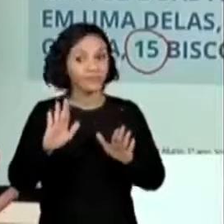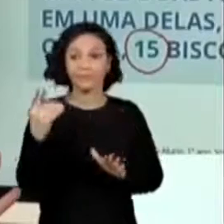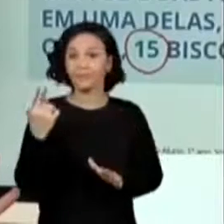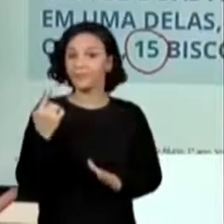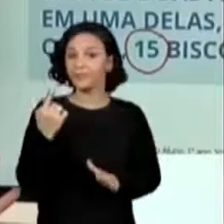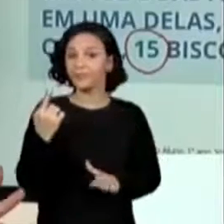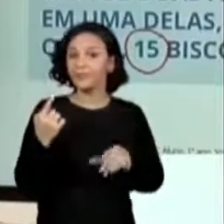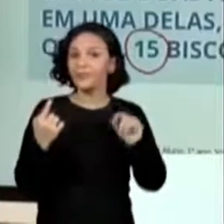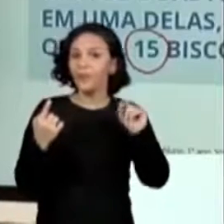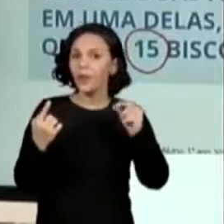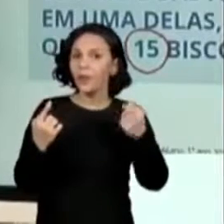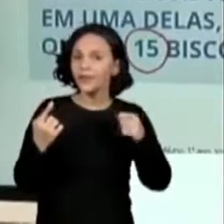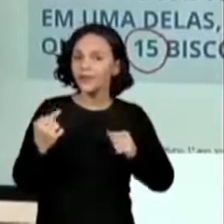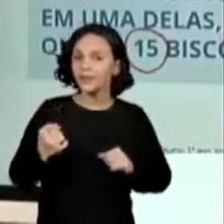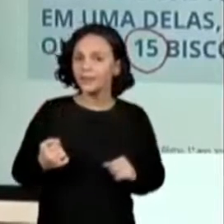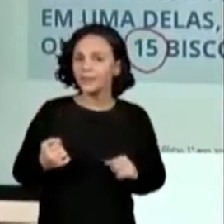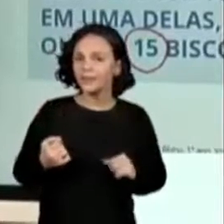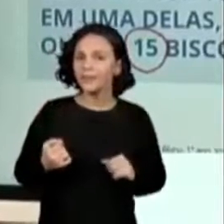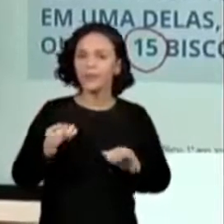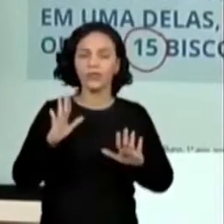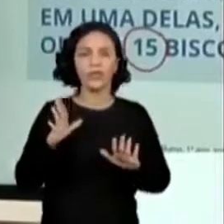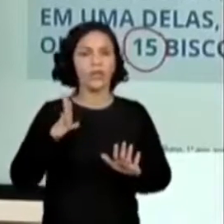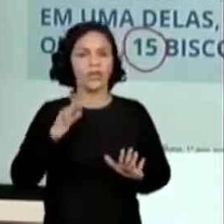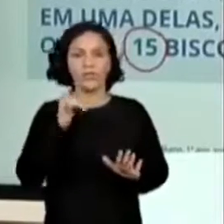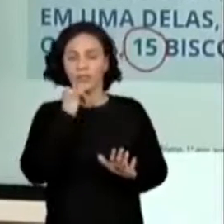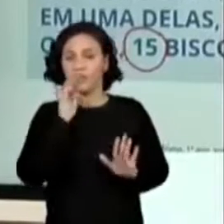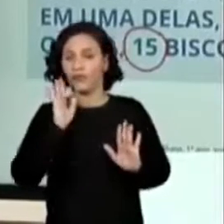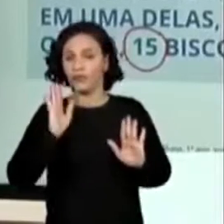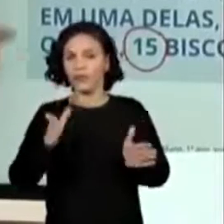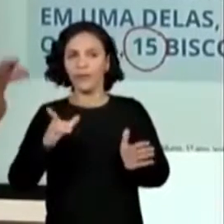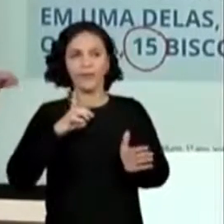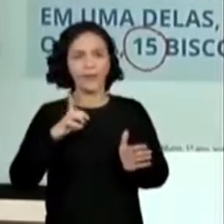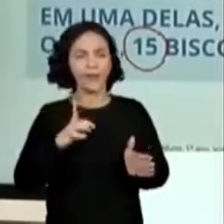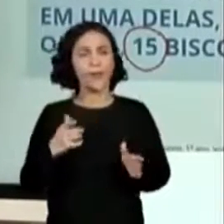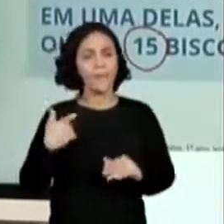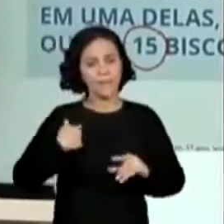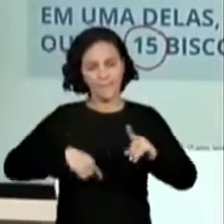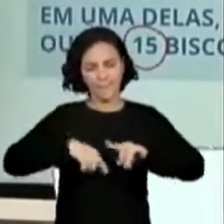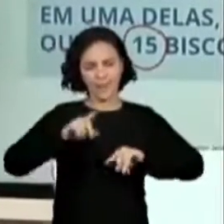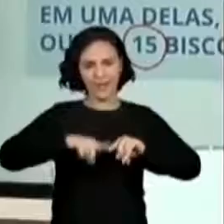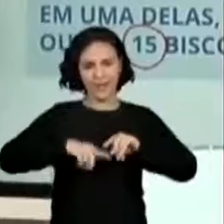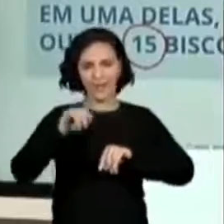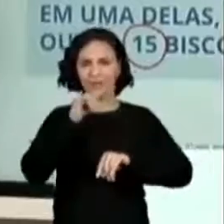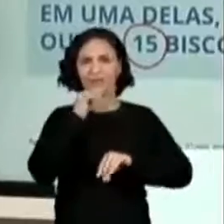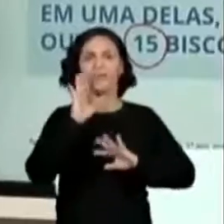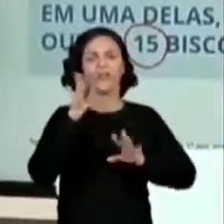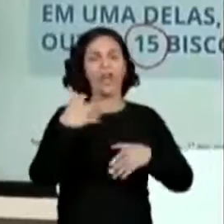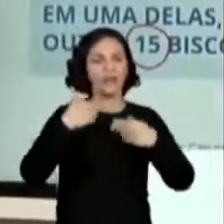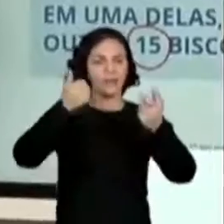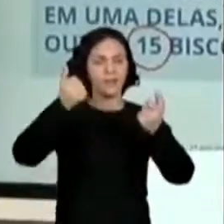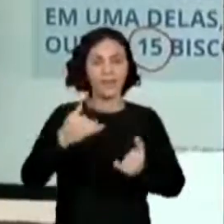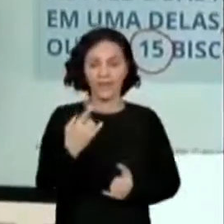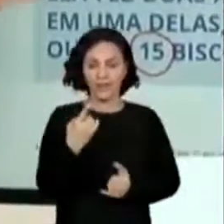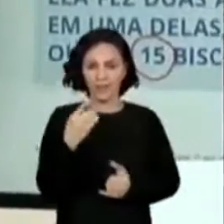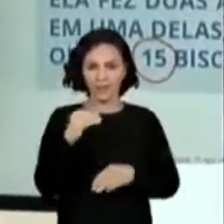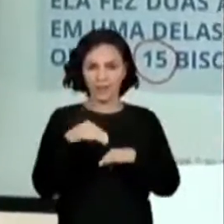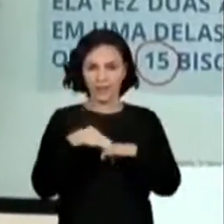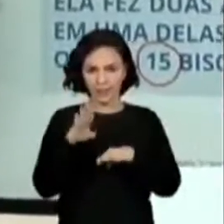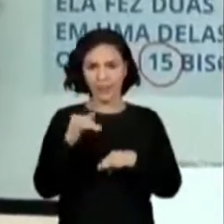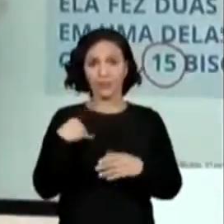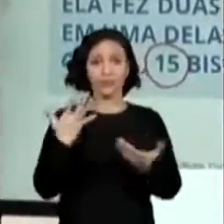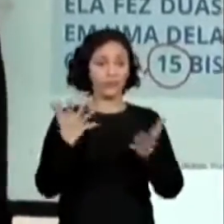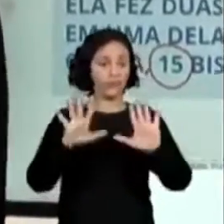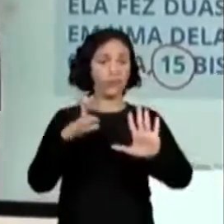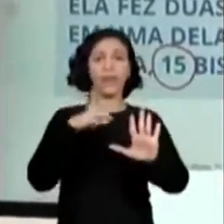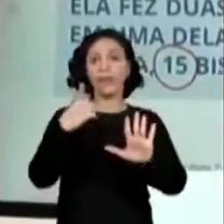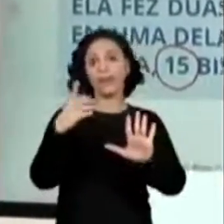quê, criançada? Se eu tenho ali um material, né? Passou de 10, ontem a gente falou bastante disso. Eu tenho aqui os 10